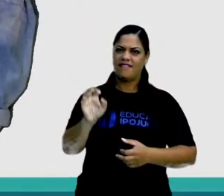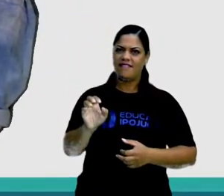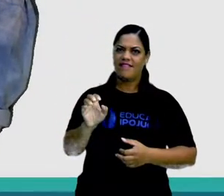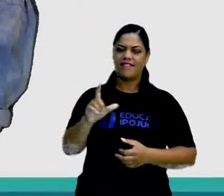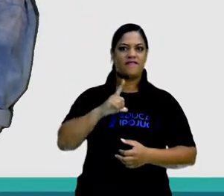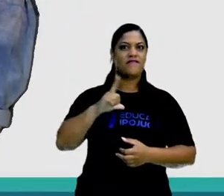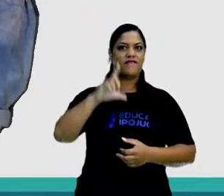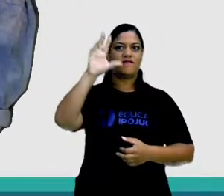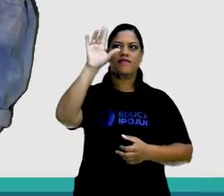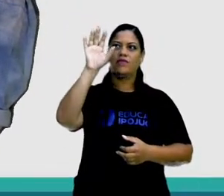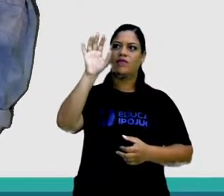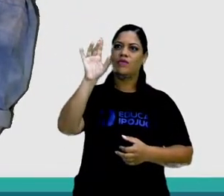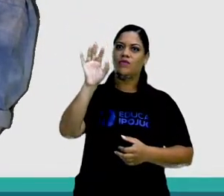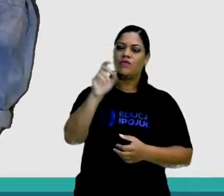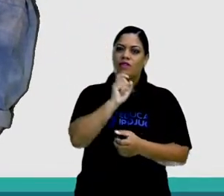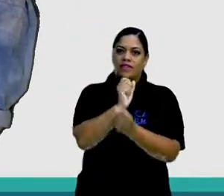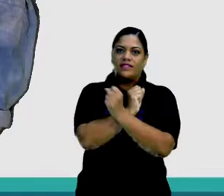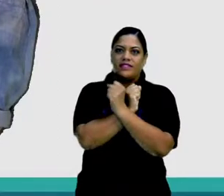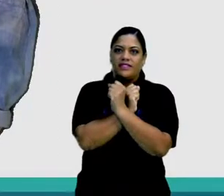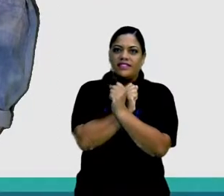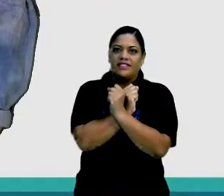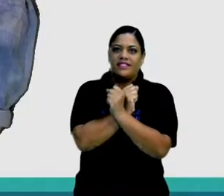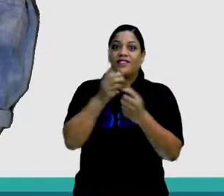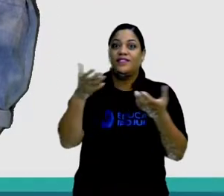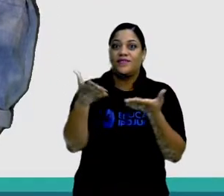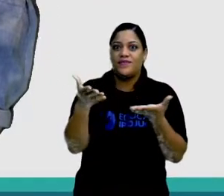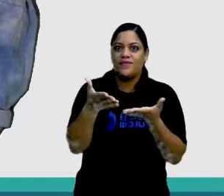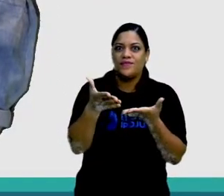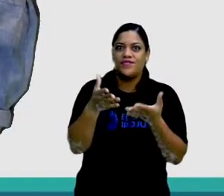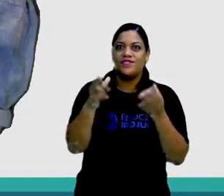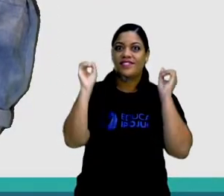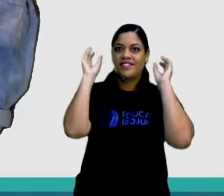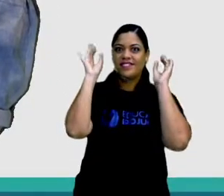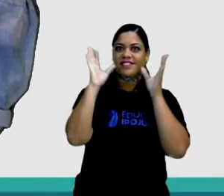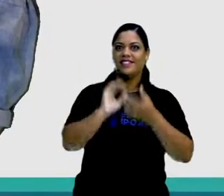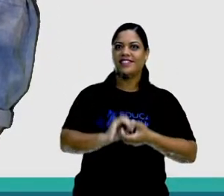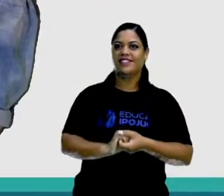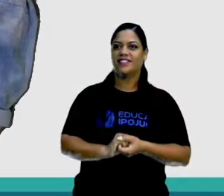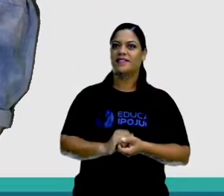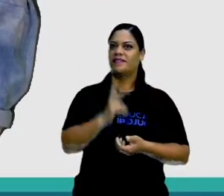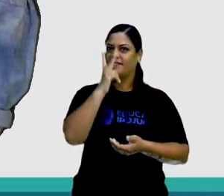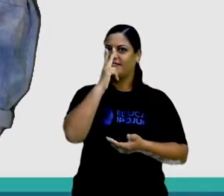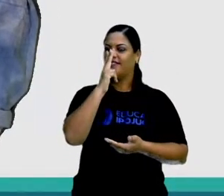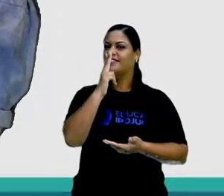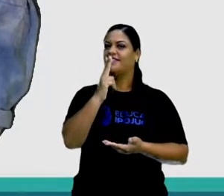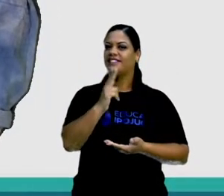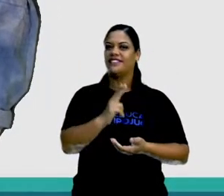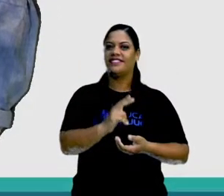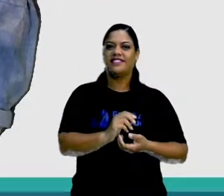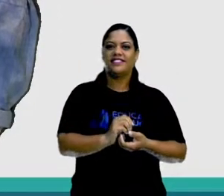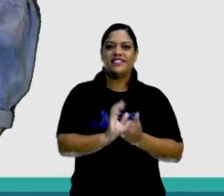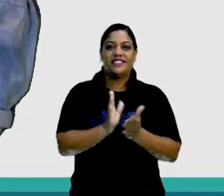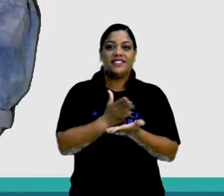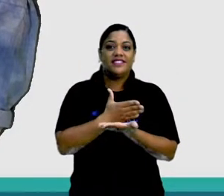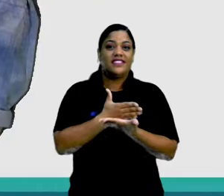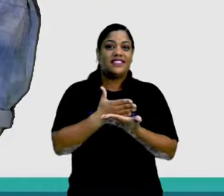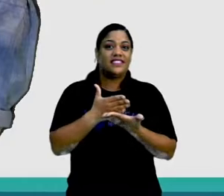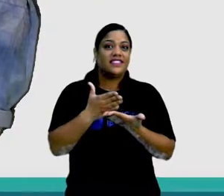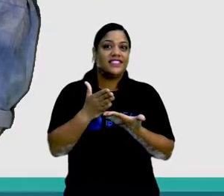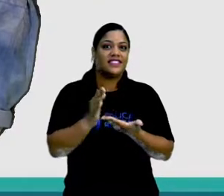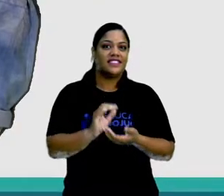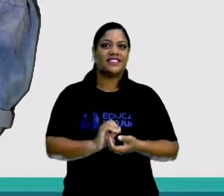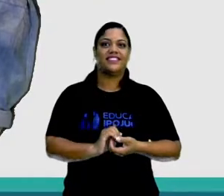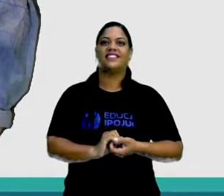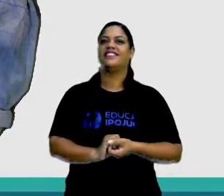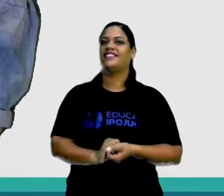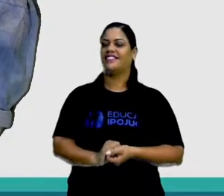Será que vai ter neve? E a gente vai ficar tremendo, leiturinha? Eu tô pensando. Ai, meu Deus. Então